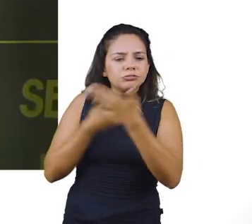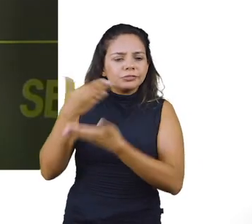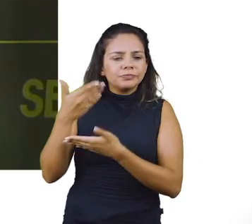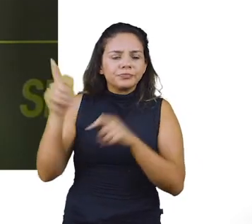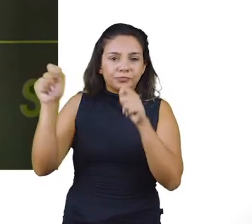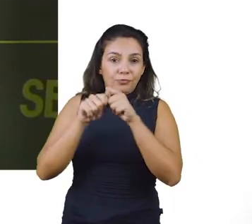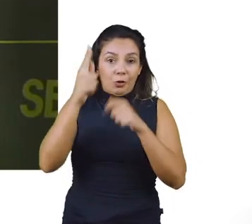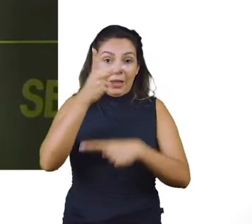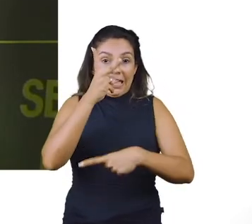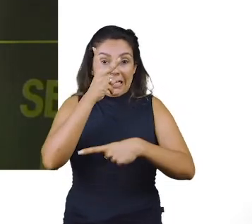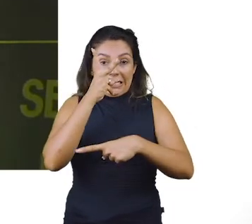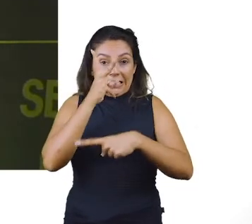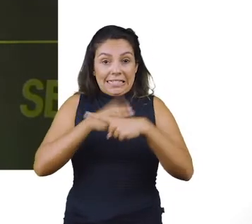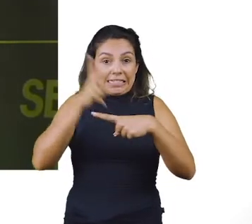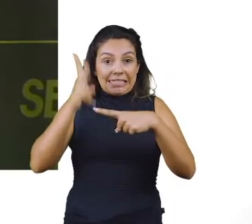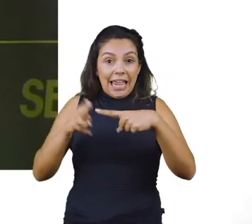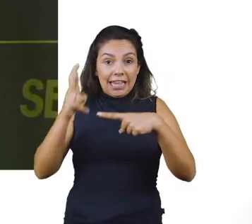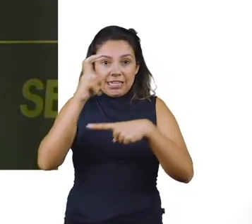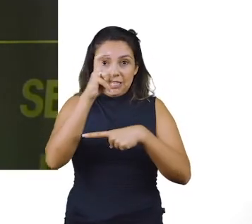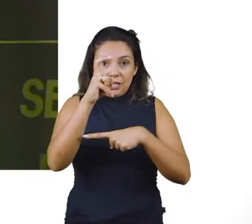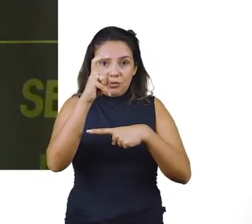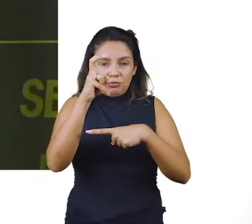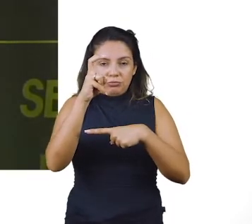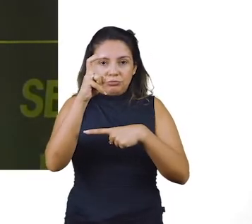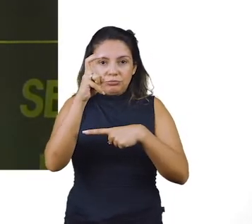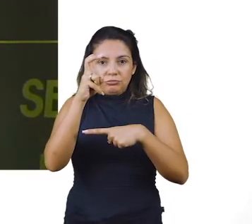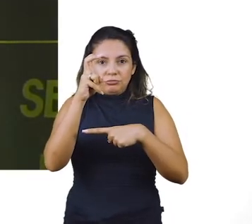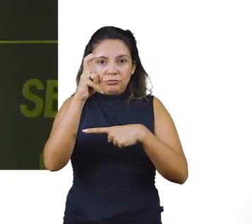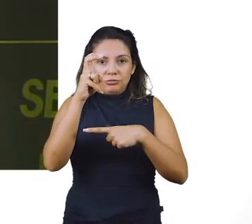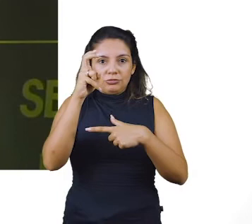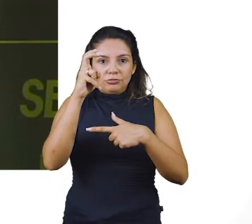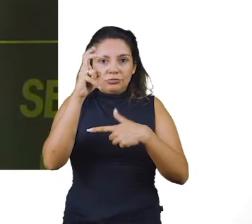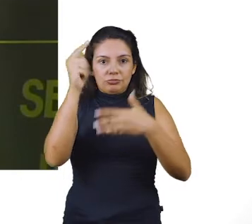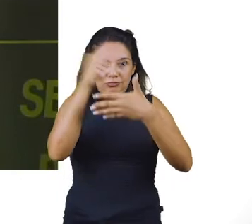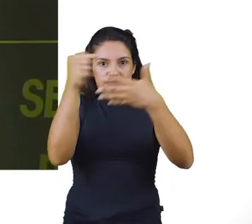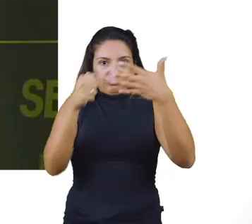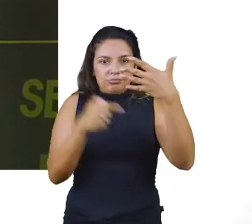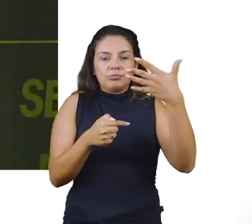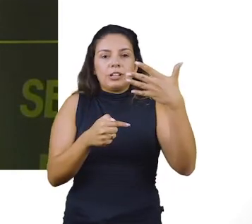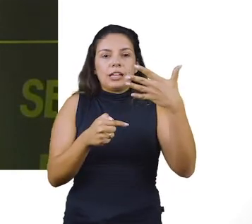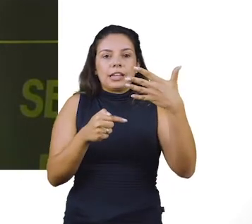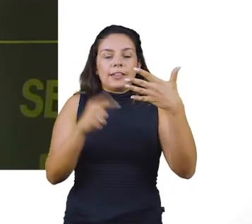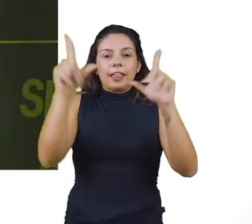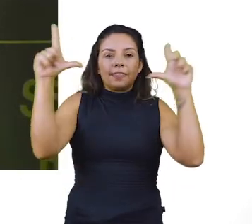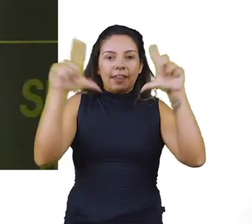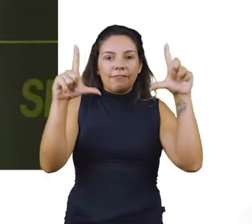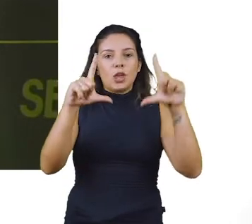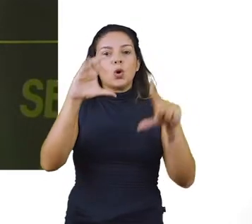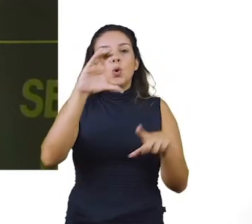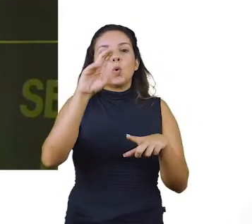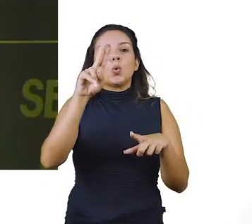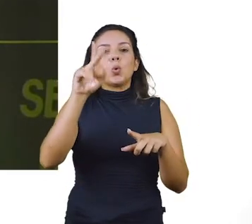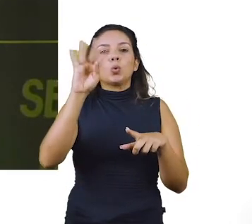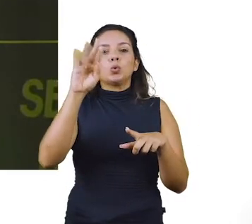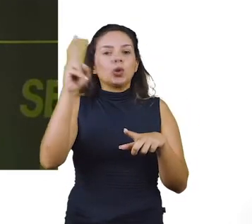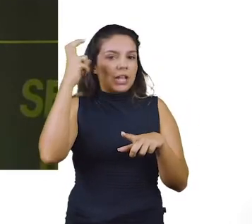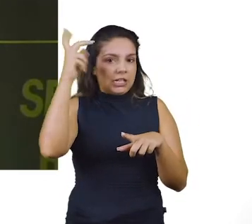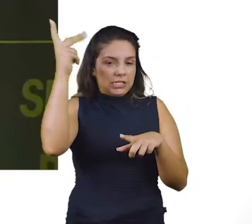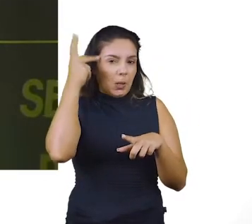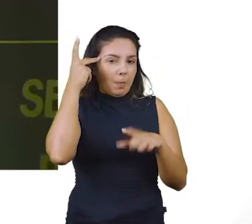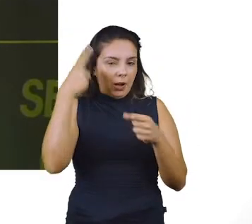uma série de 5 capítulos para a TV Cultura de São Paulo. E